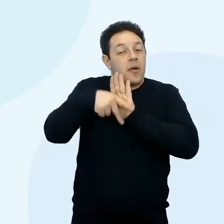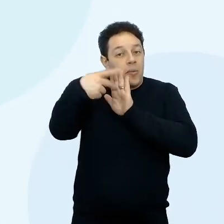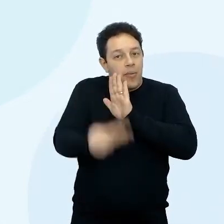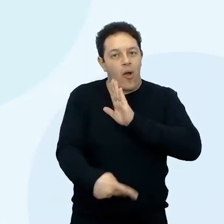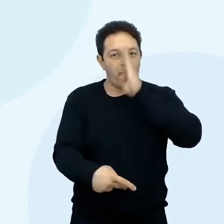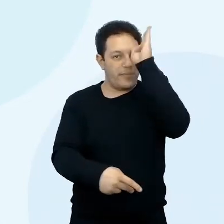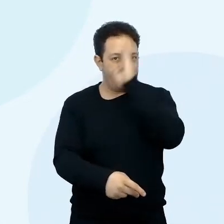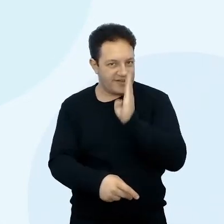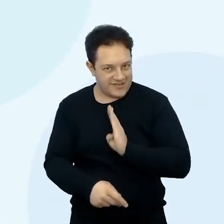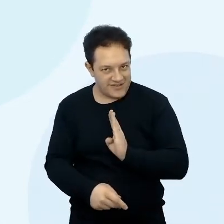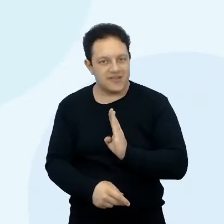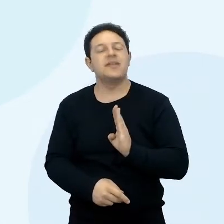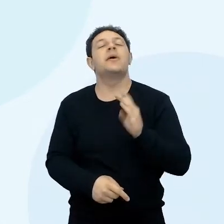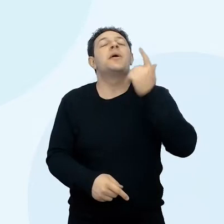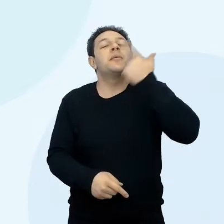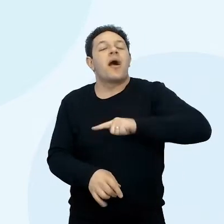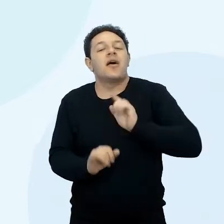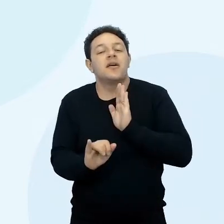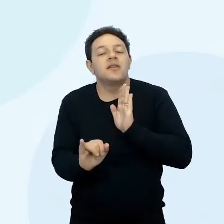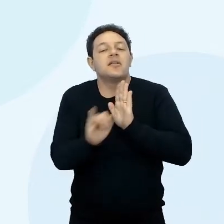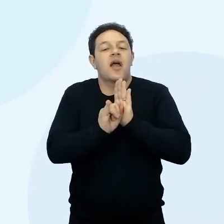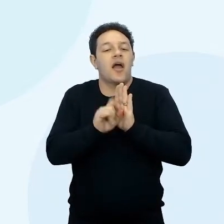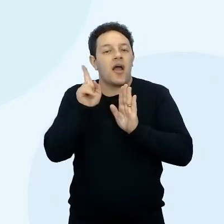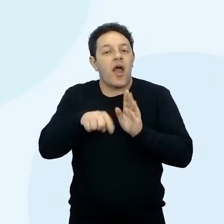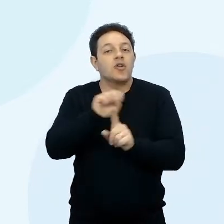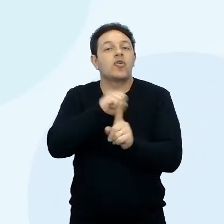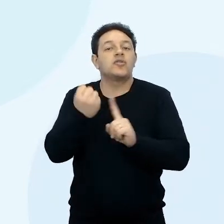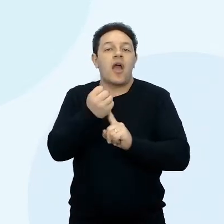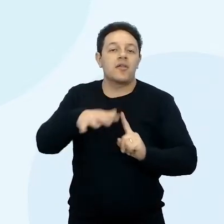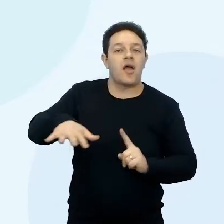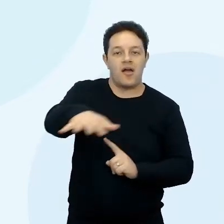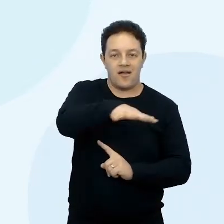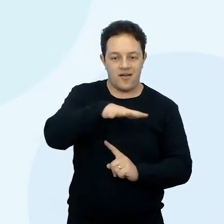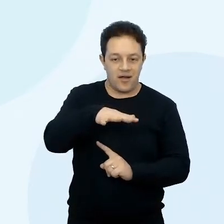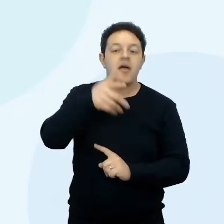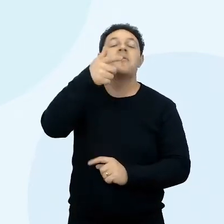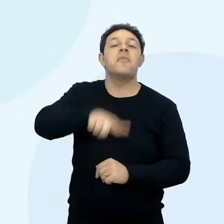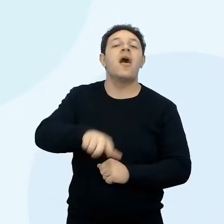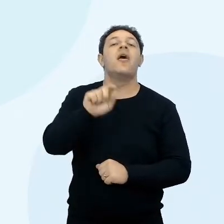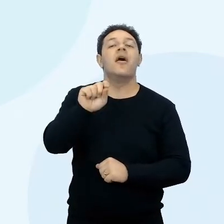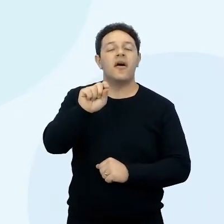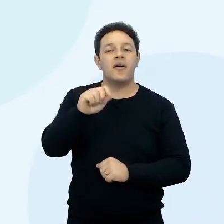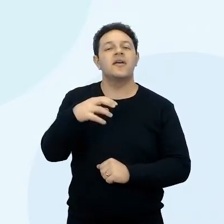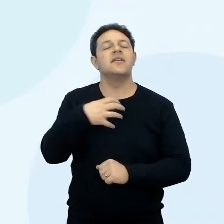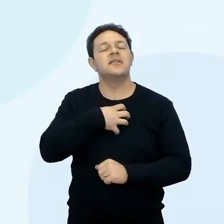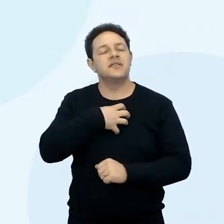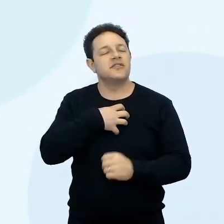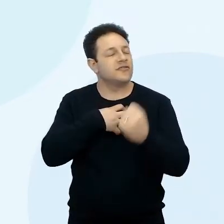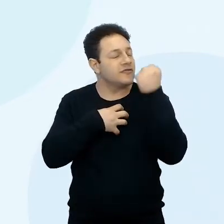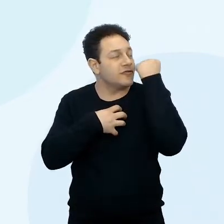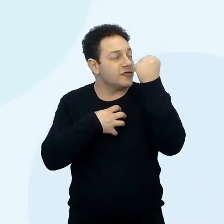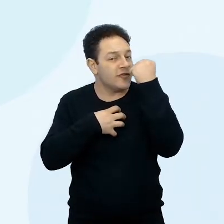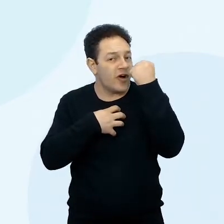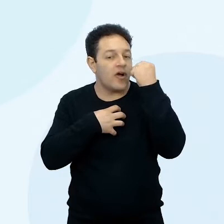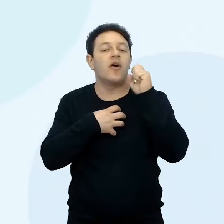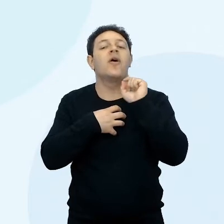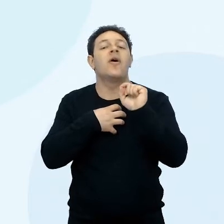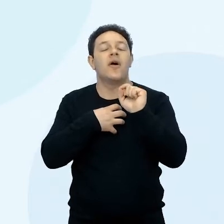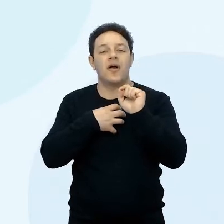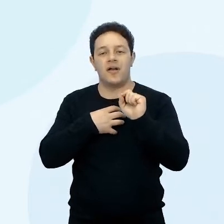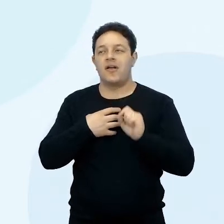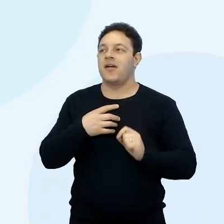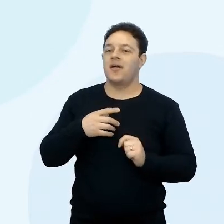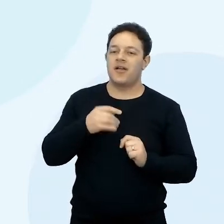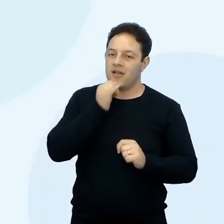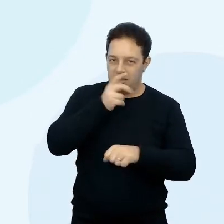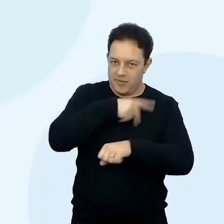brasileira, muito das questões sociais e algo que está profundamente marcado no âmago